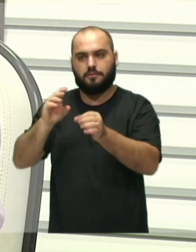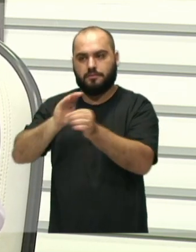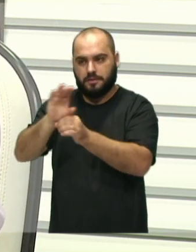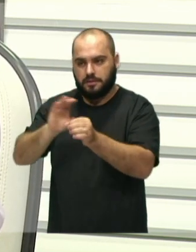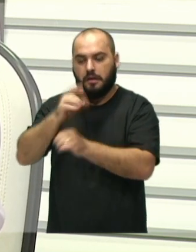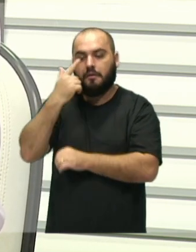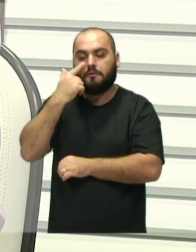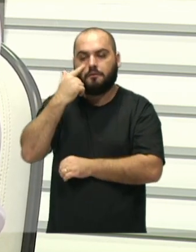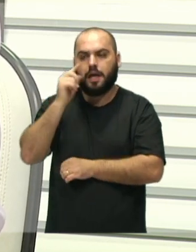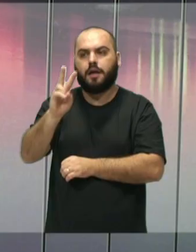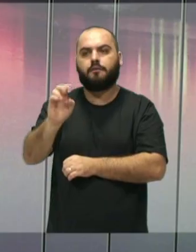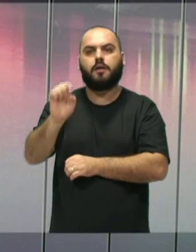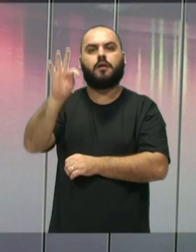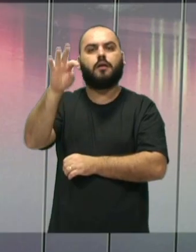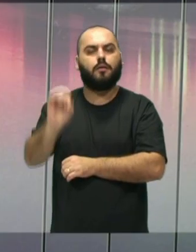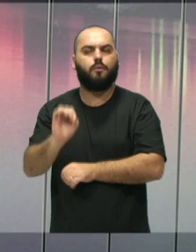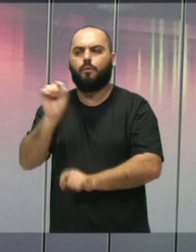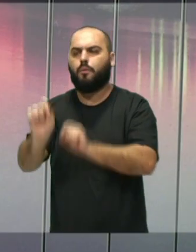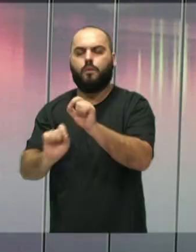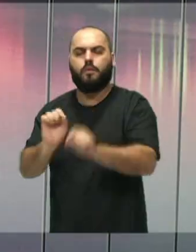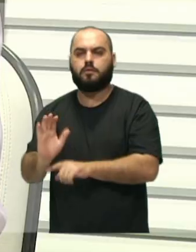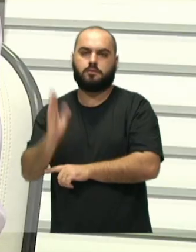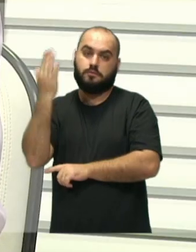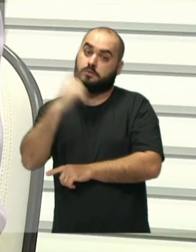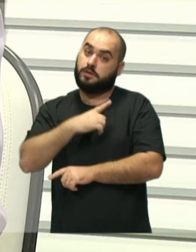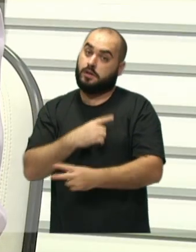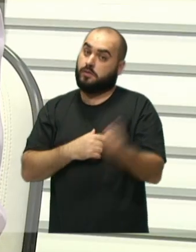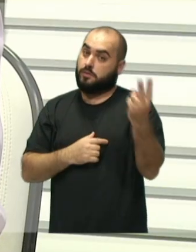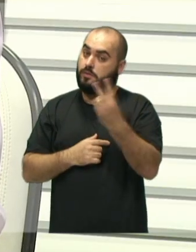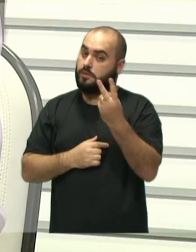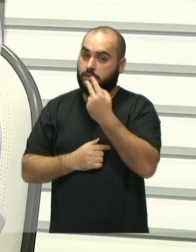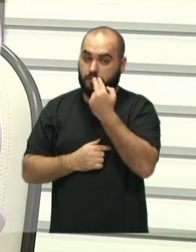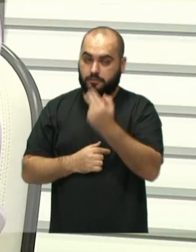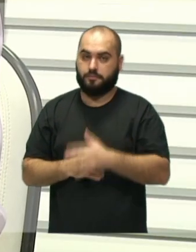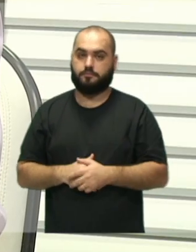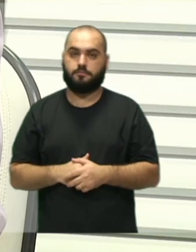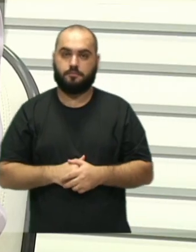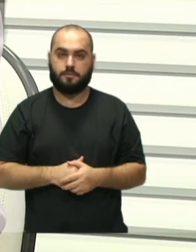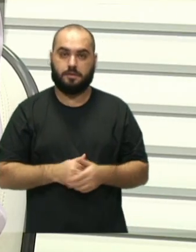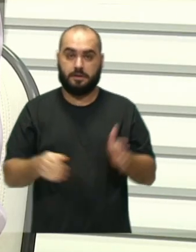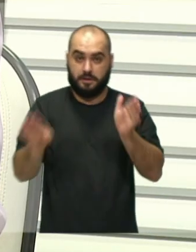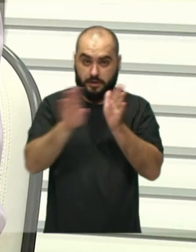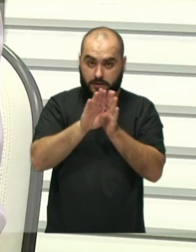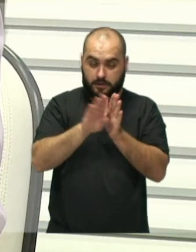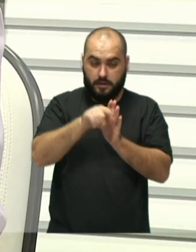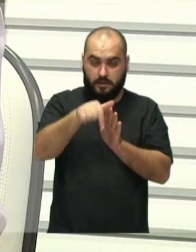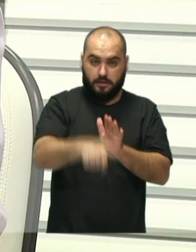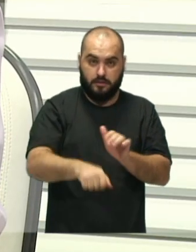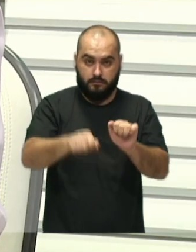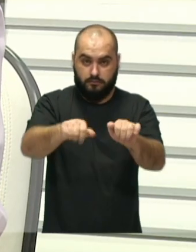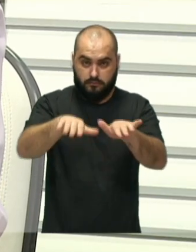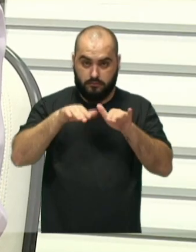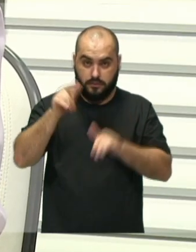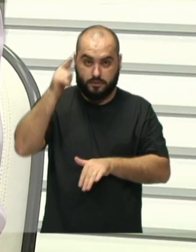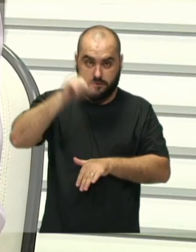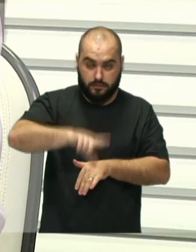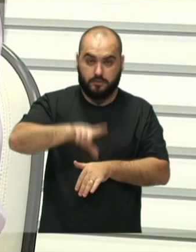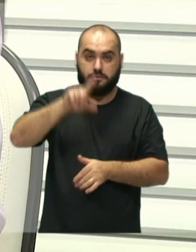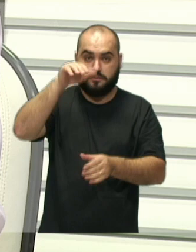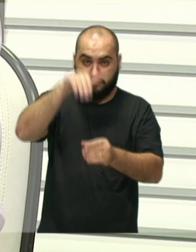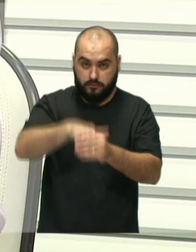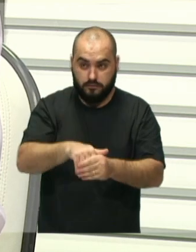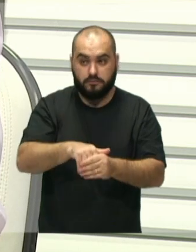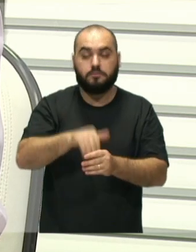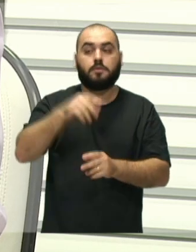sobre o veto e ele e pode acontecer duas situações uma ele chegar no plenário de novo para voltar a câmera manter o